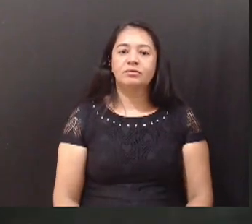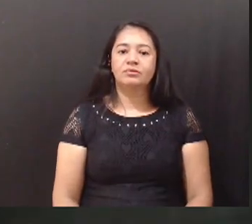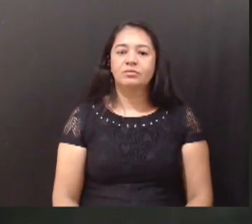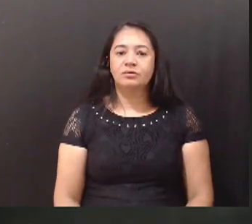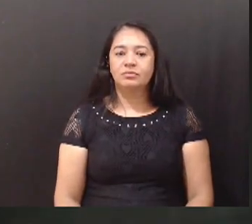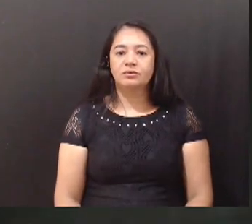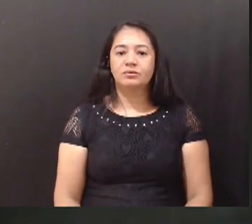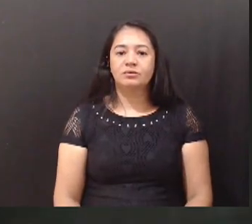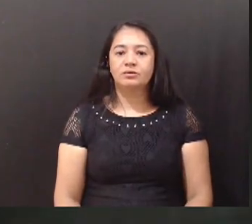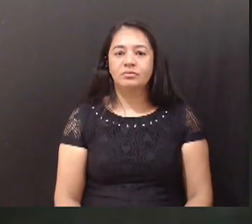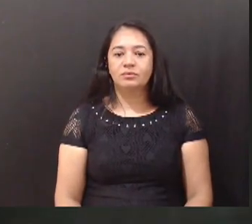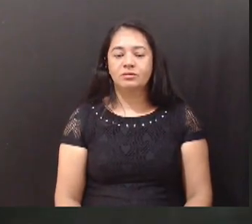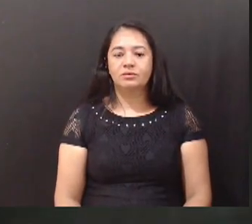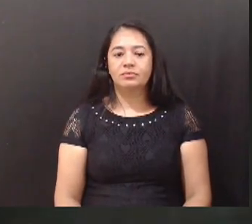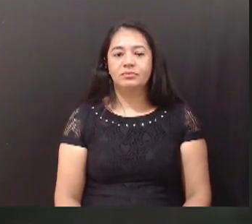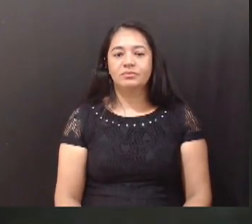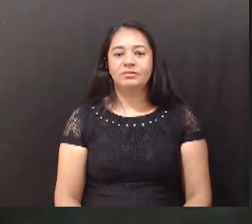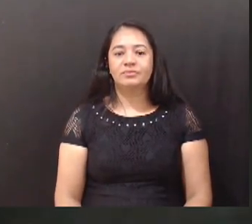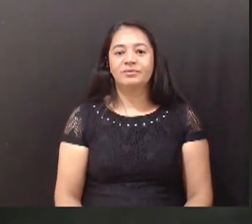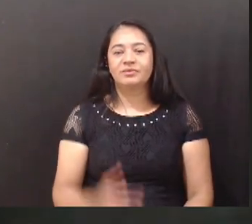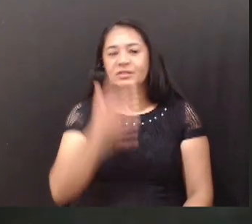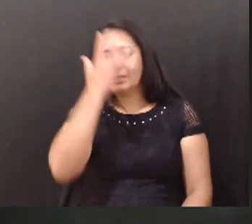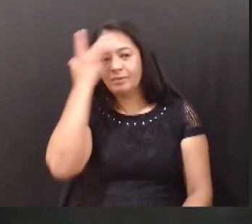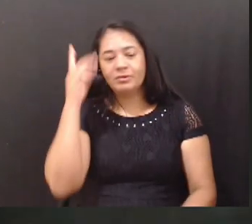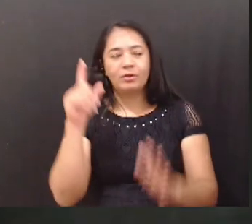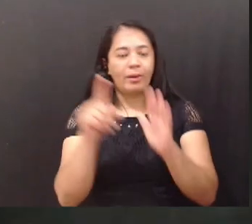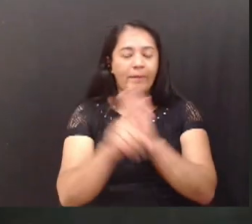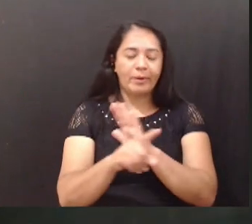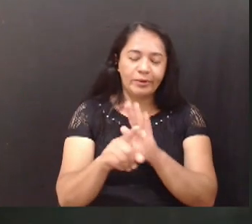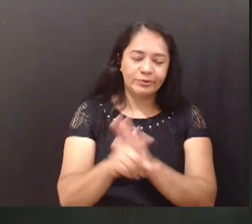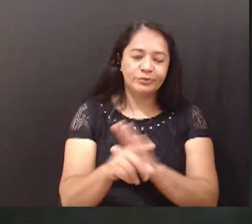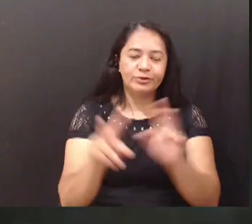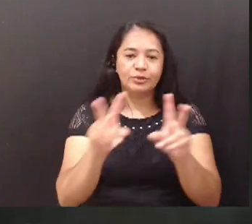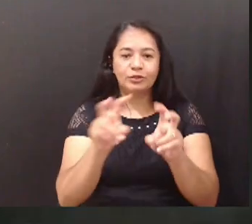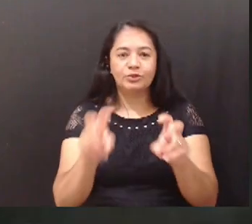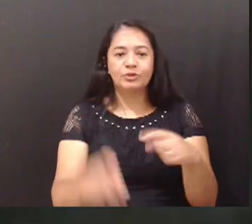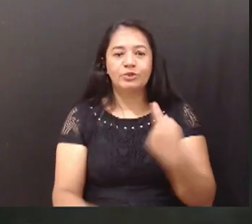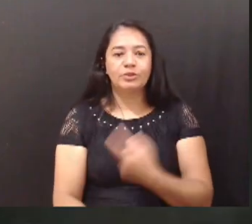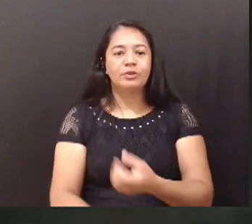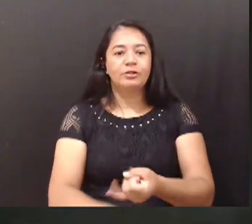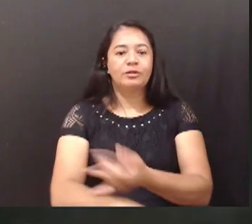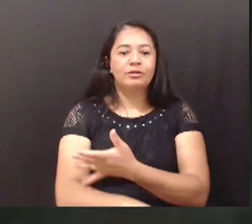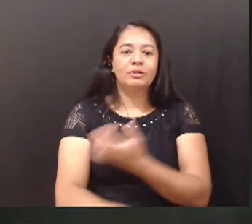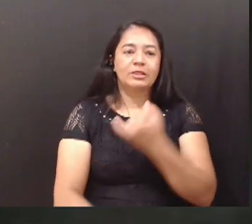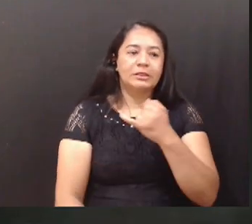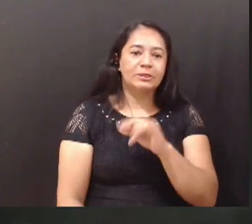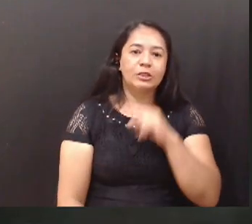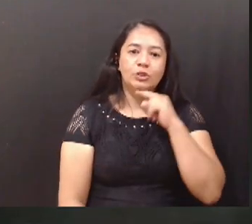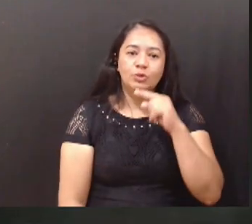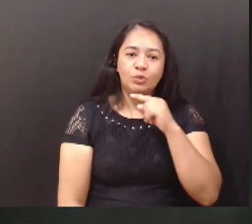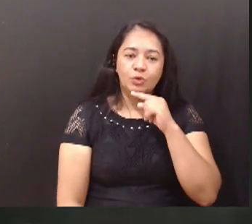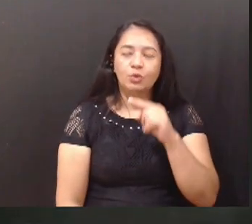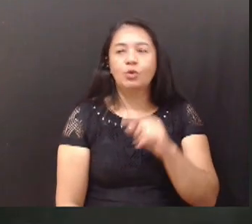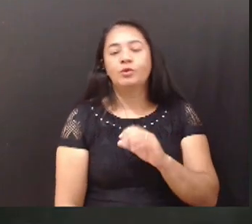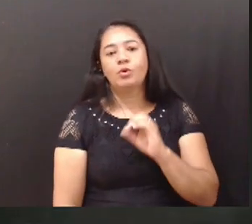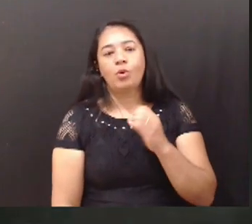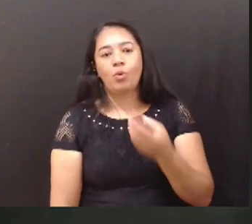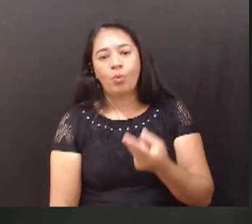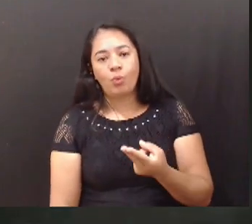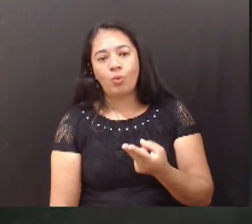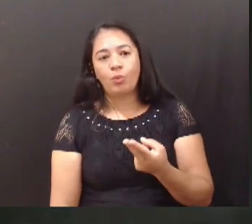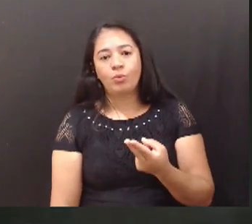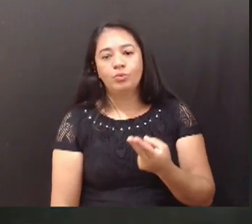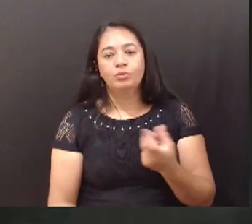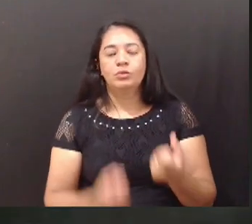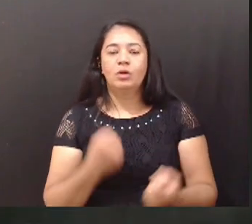nossos telespectadores estão falando sobre as nossas emoções, se tem alguma dúvida, de repente se tem alguma